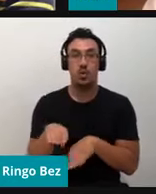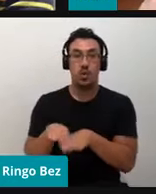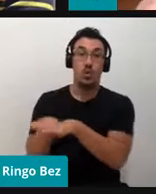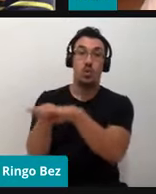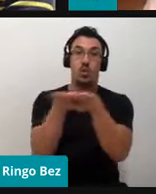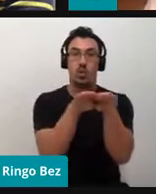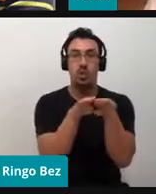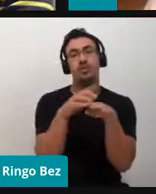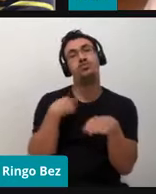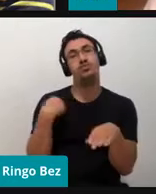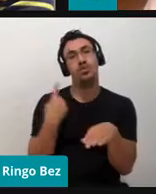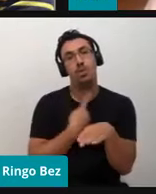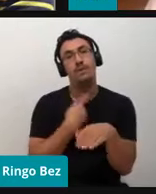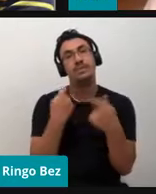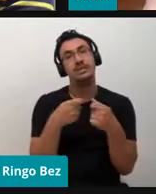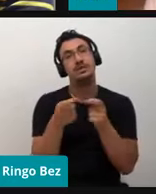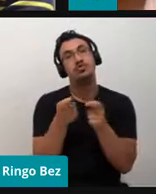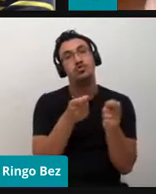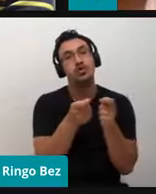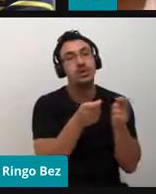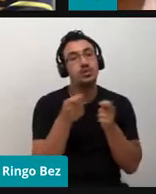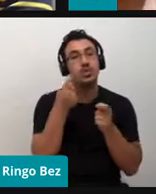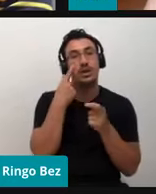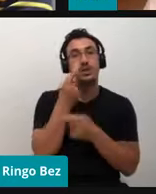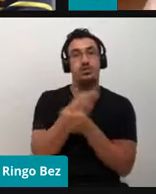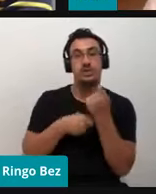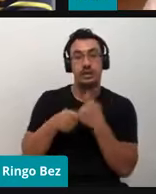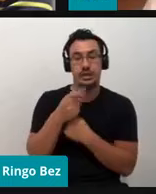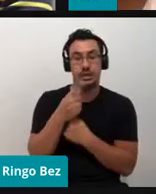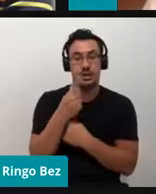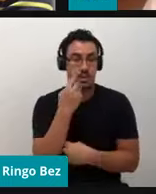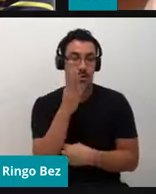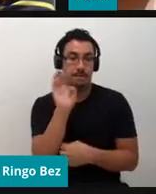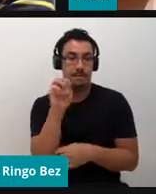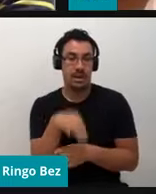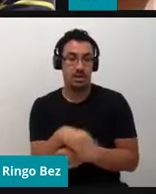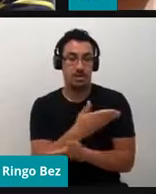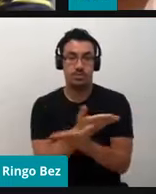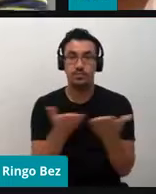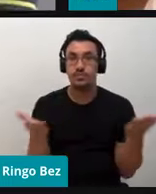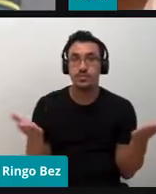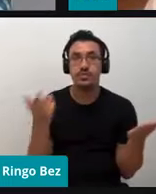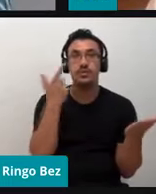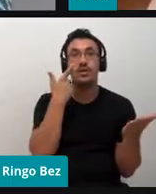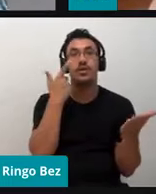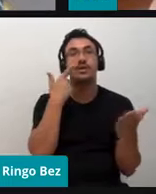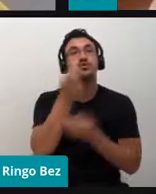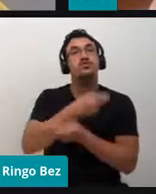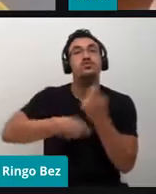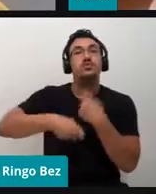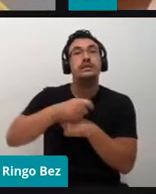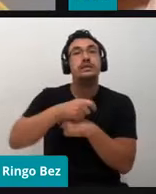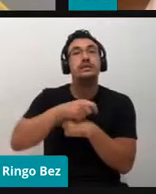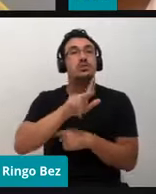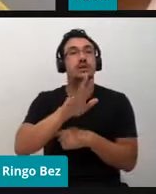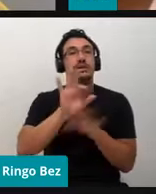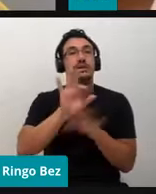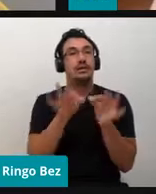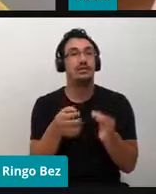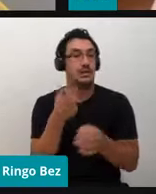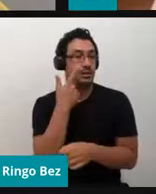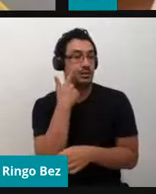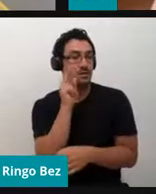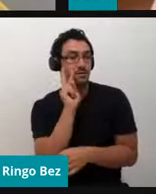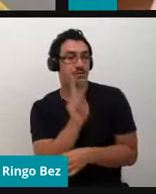ter uma gestão pública deste bem comum. Uma gestão que não, né, que sempre coloque essas